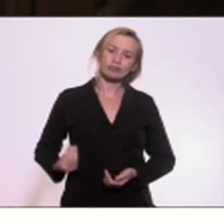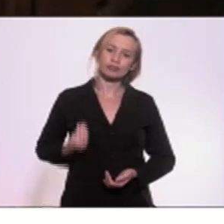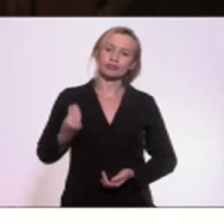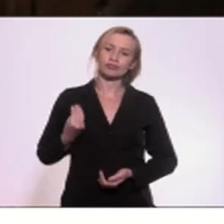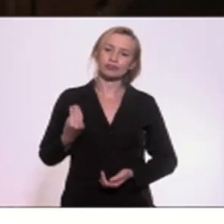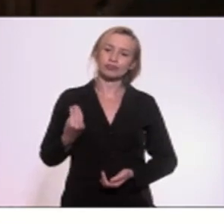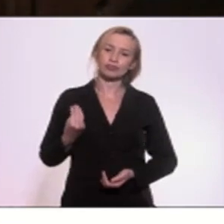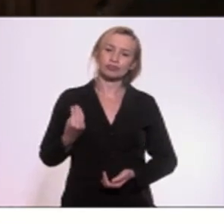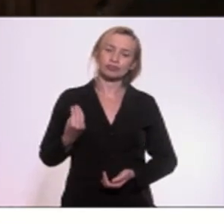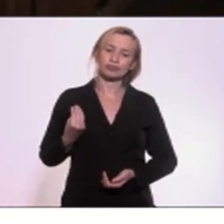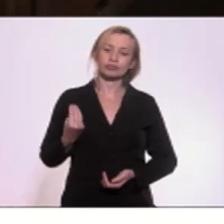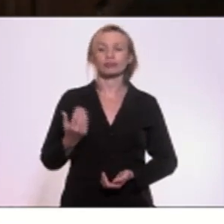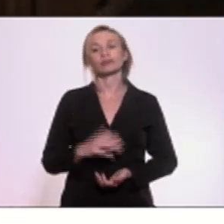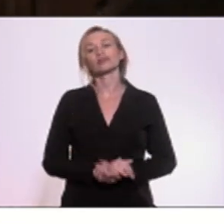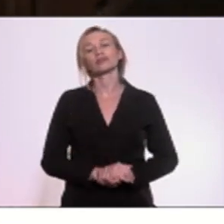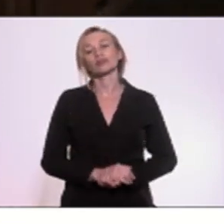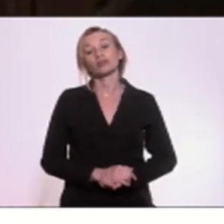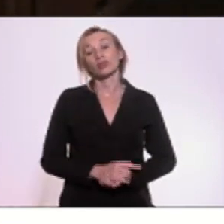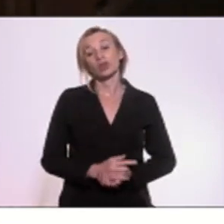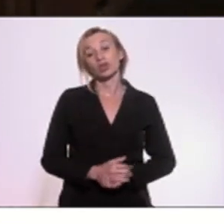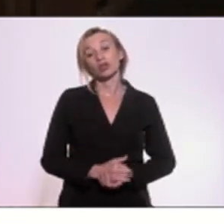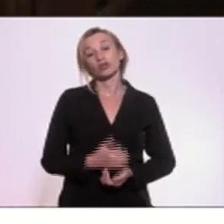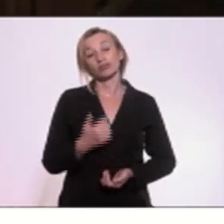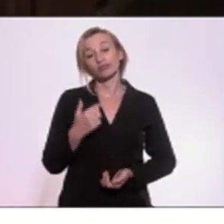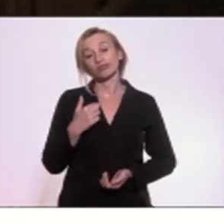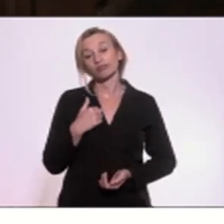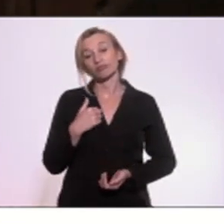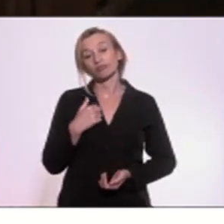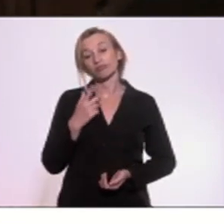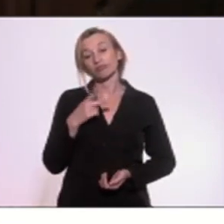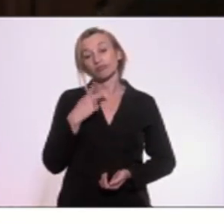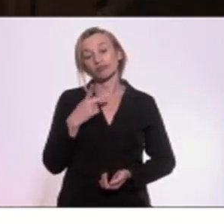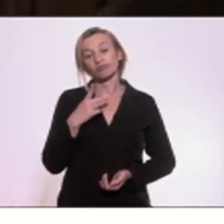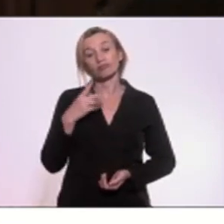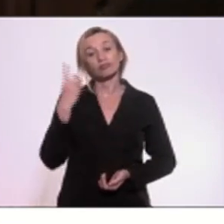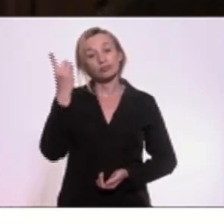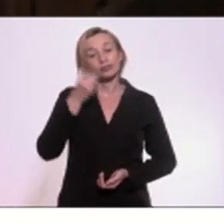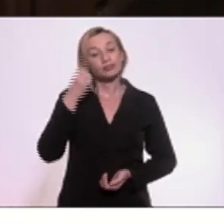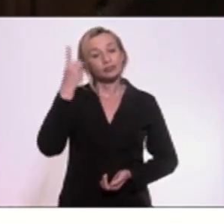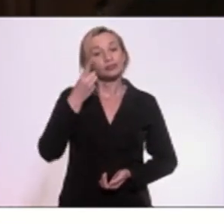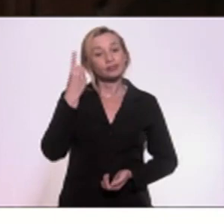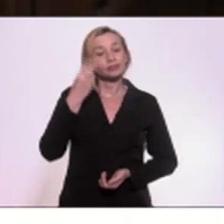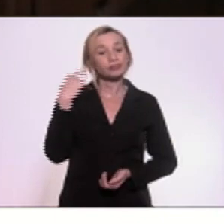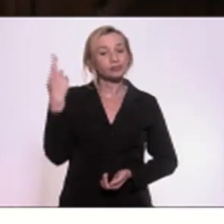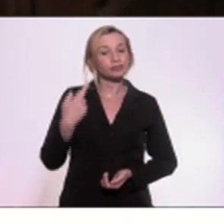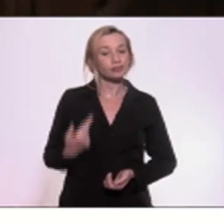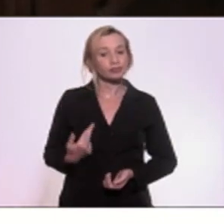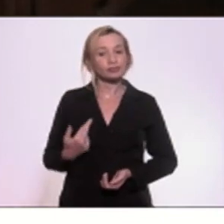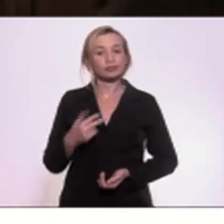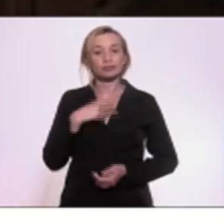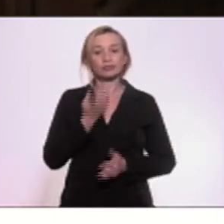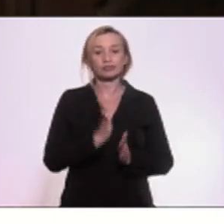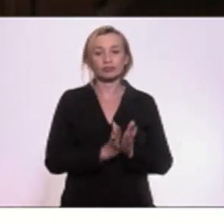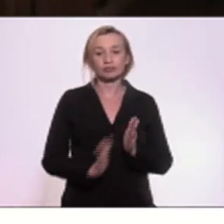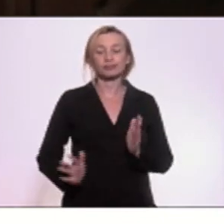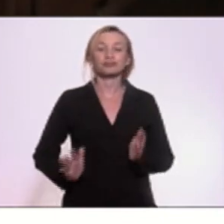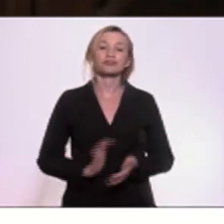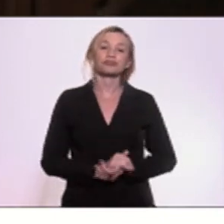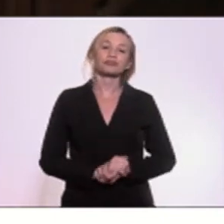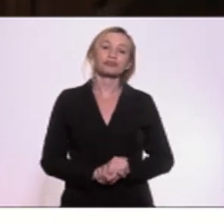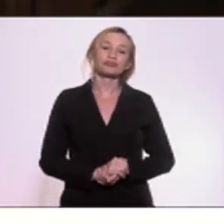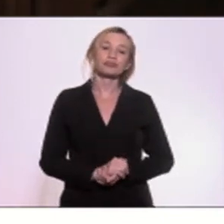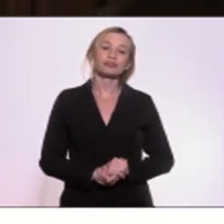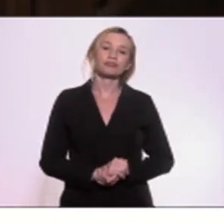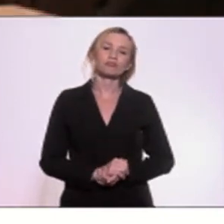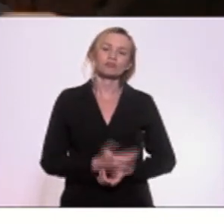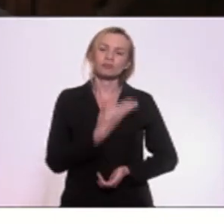eu reputo, deputada Renata, que fez a questão de ordem, eu reputo